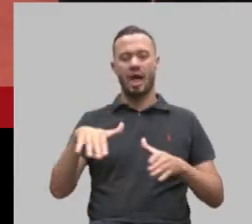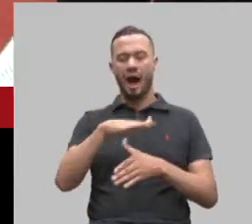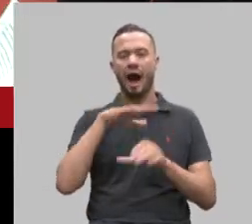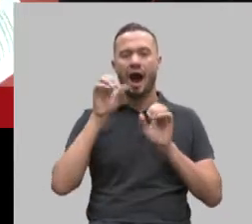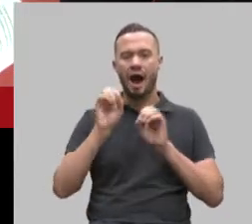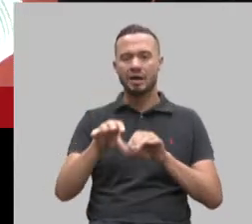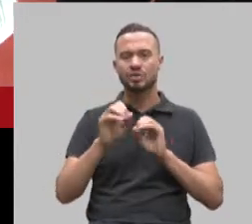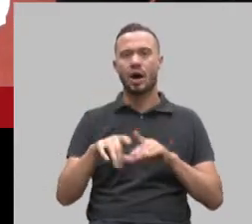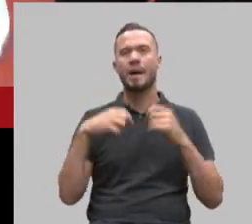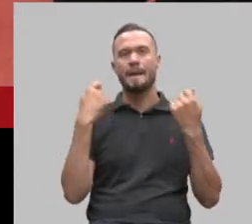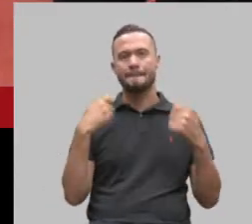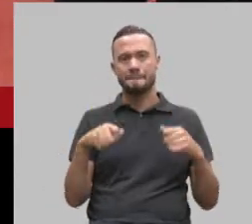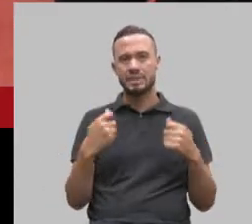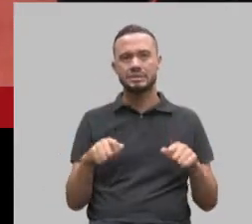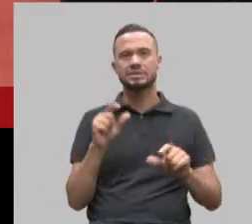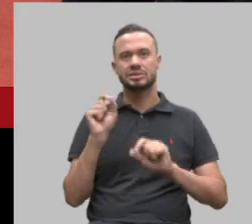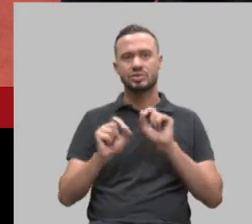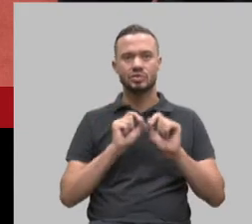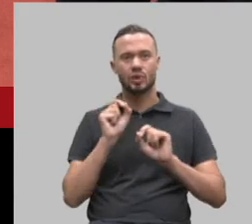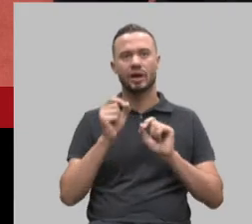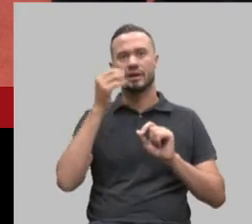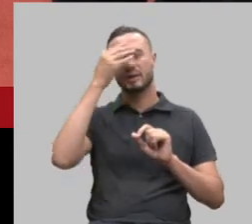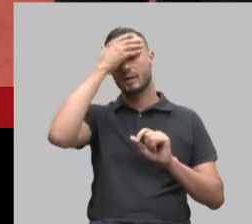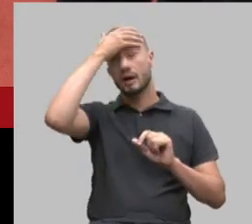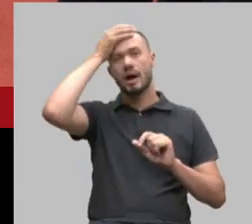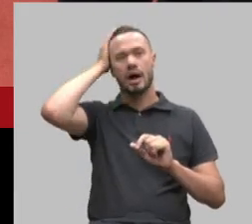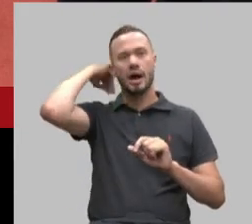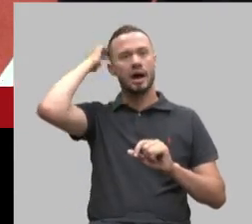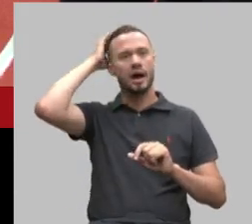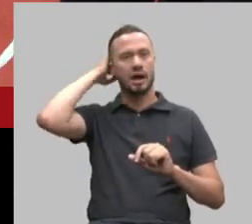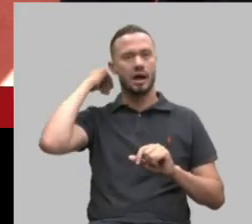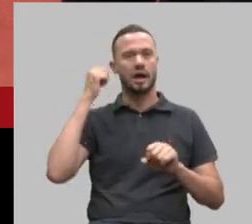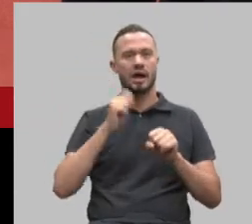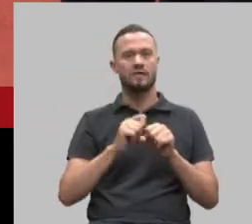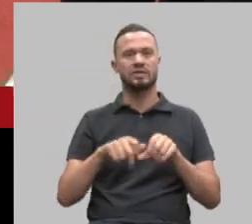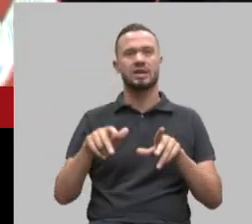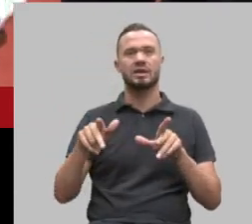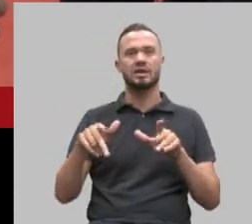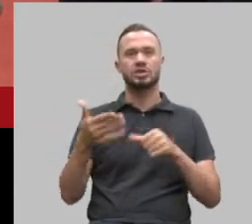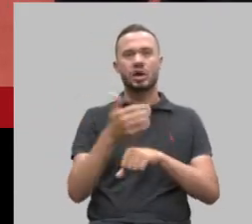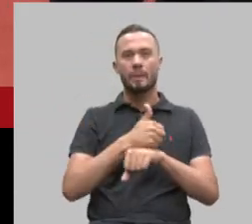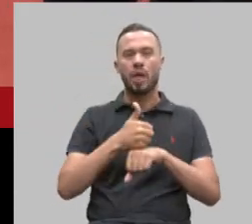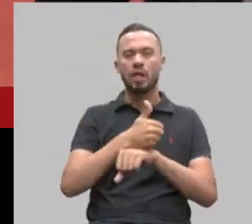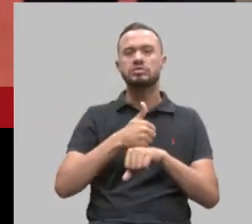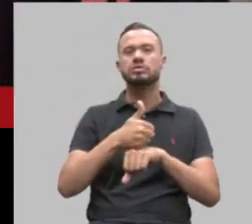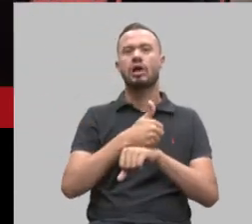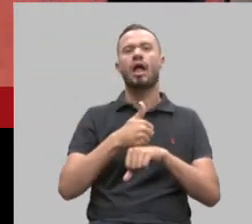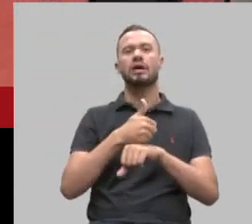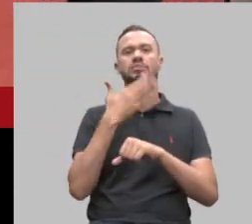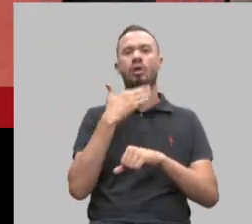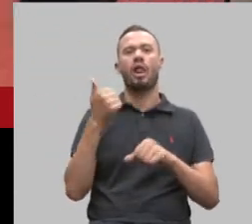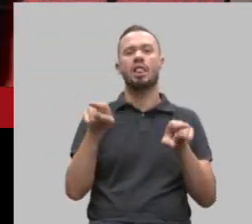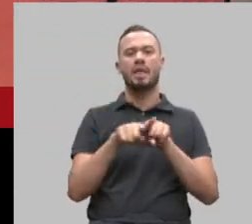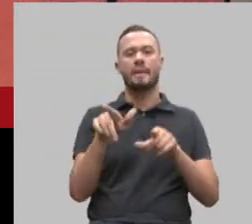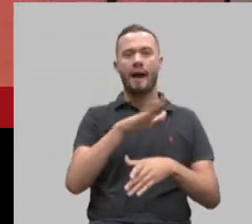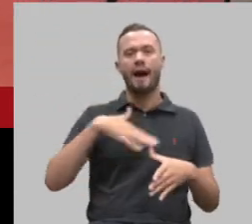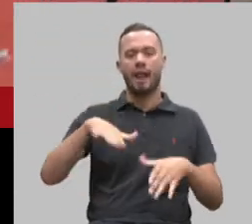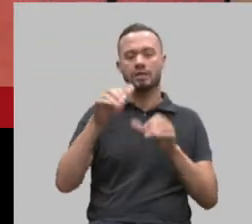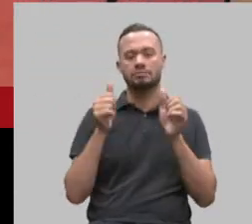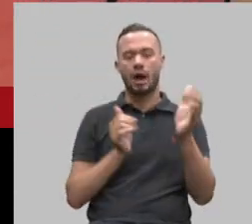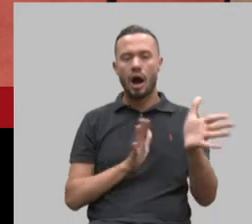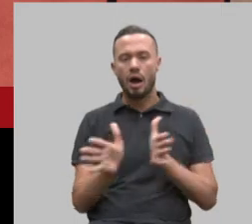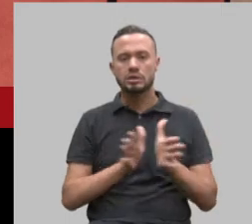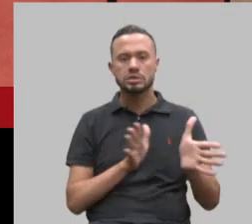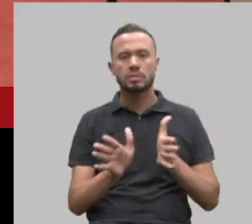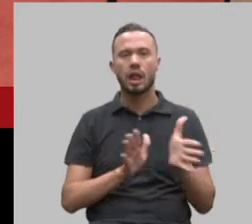gente tem que haver a capacitação dos profissionais principalmente dos agentes da educação principalmente no âmbito de acessibilidade como